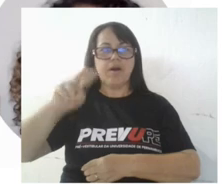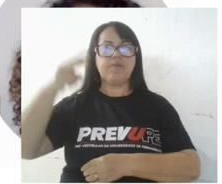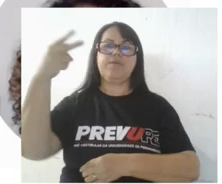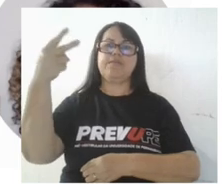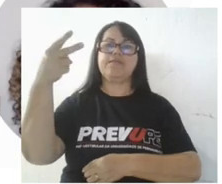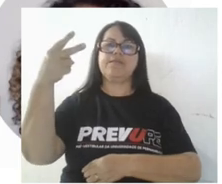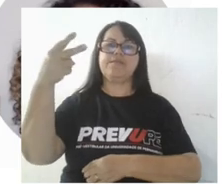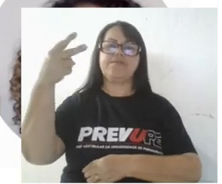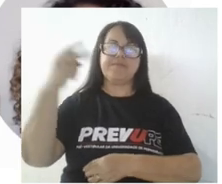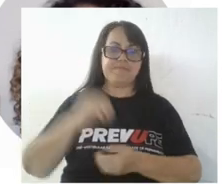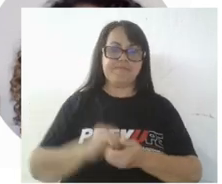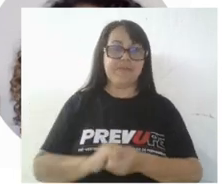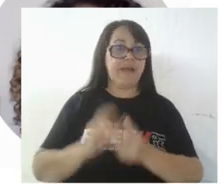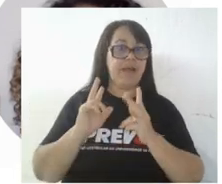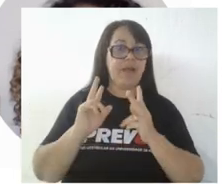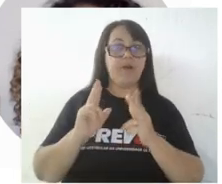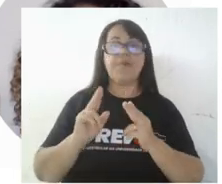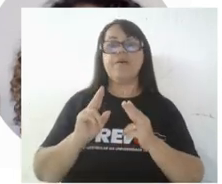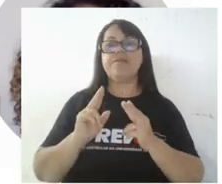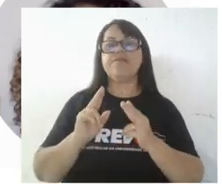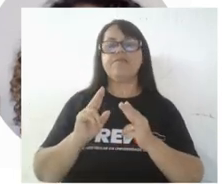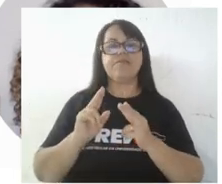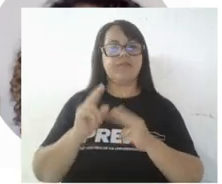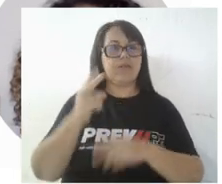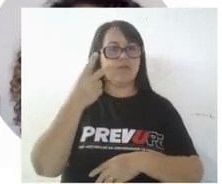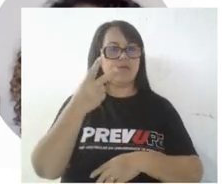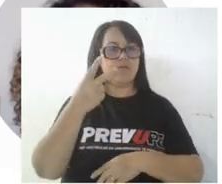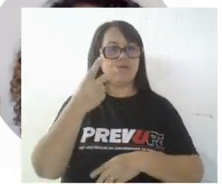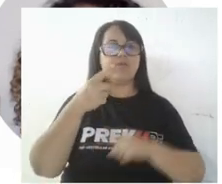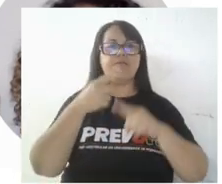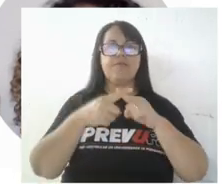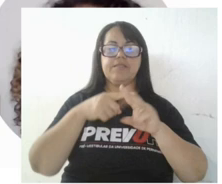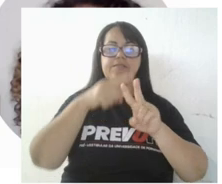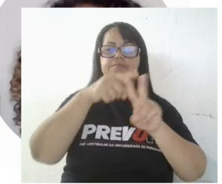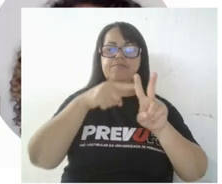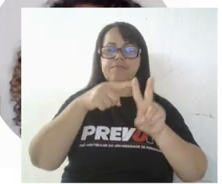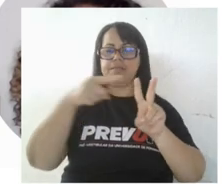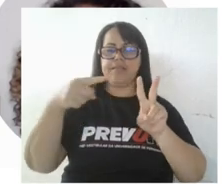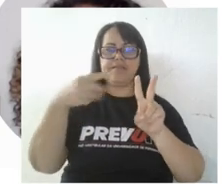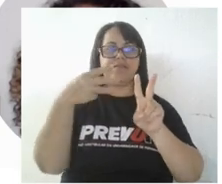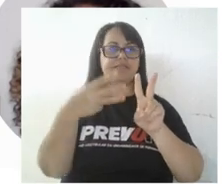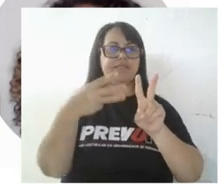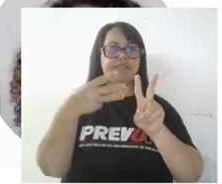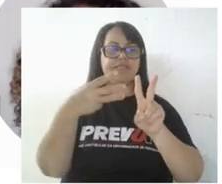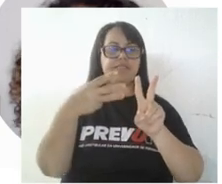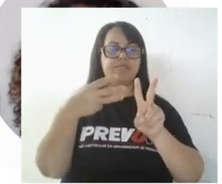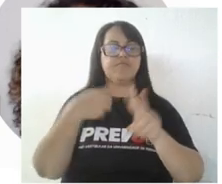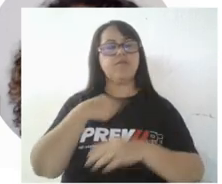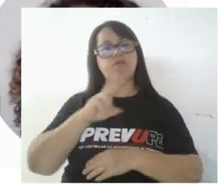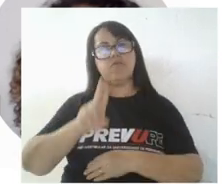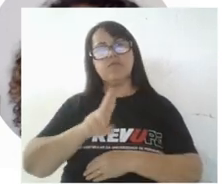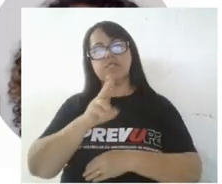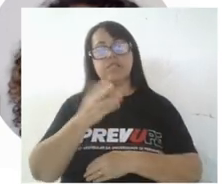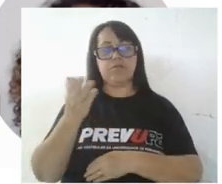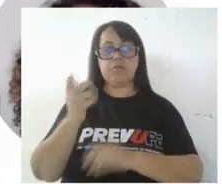2, 4 é 2 ao quadrado, vezes raiz de 3. E aí, utilizando a propriedade de potência, eu